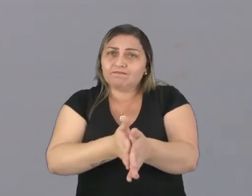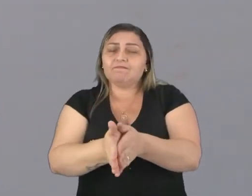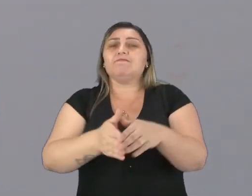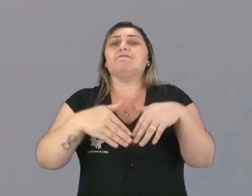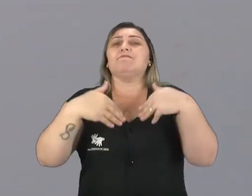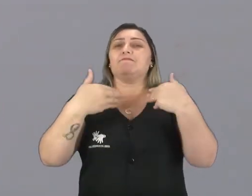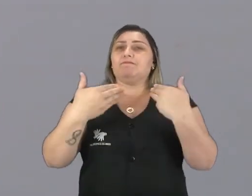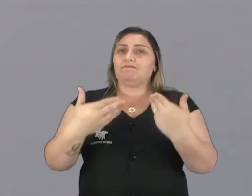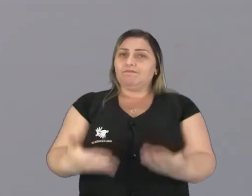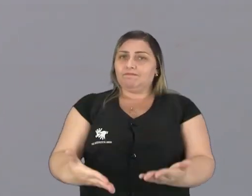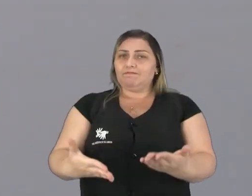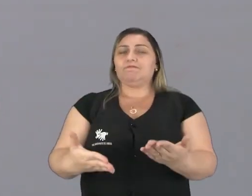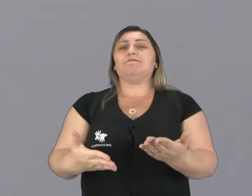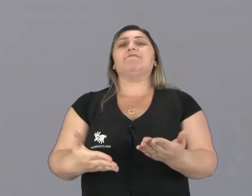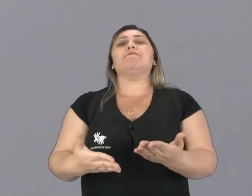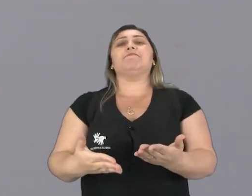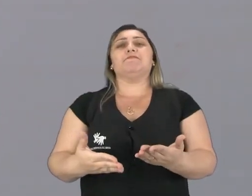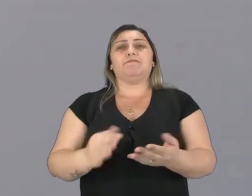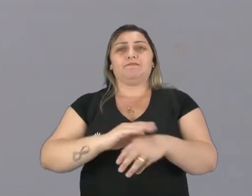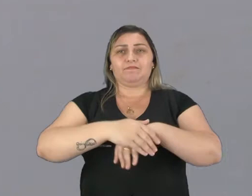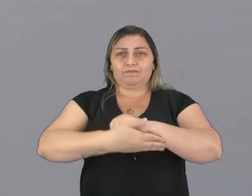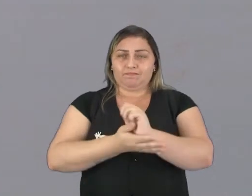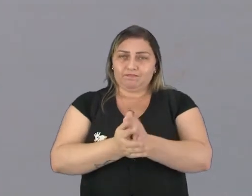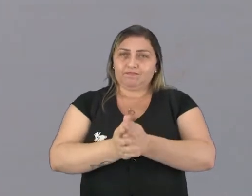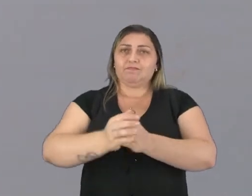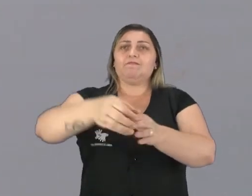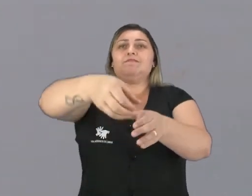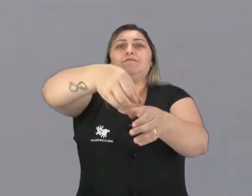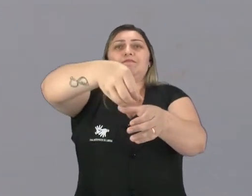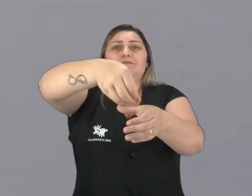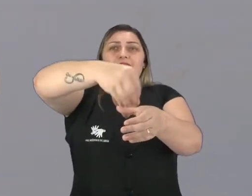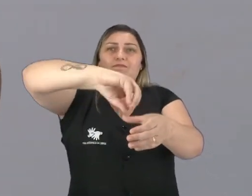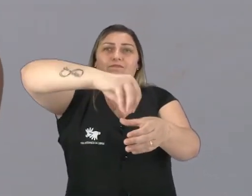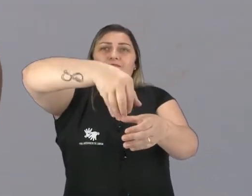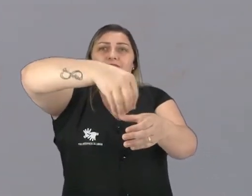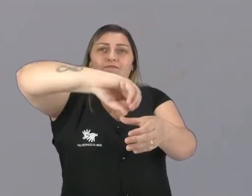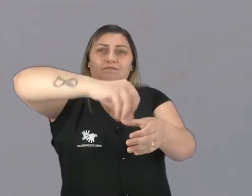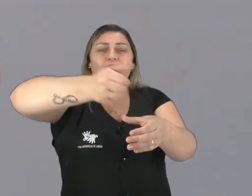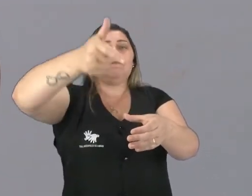e aí sim, com as mãos bem ensaboadas, ligar